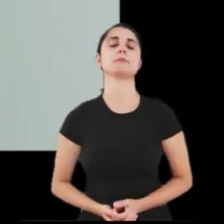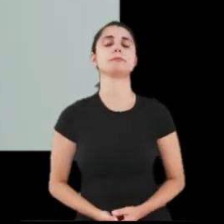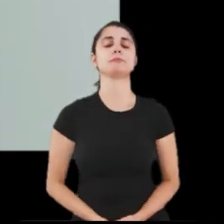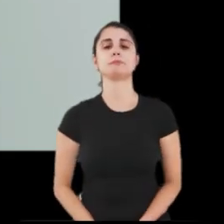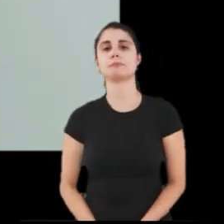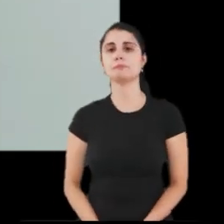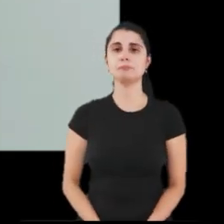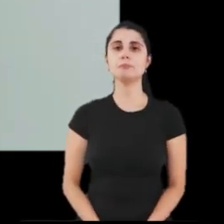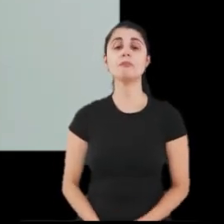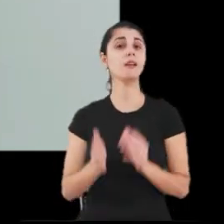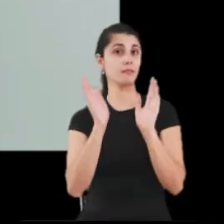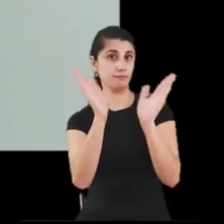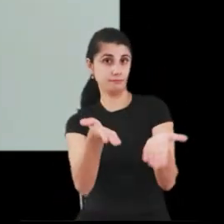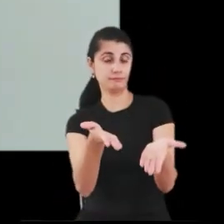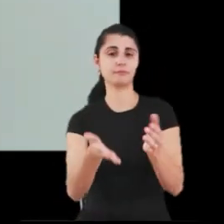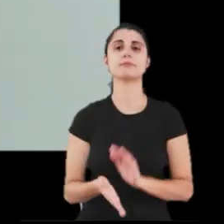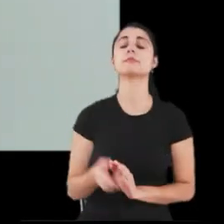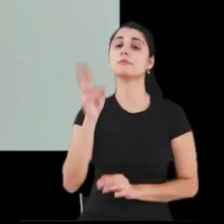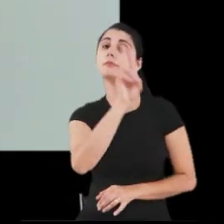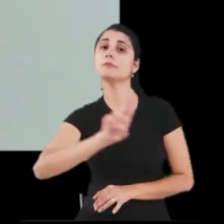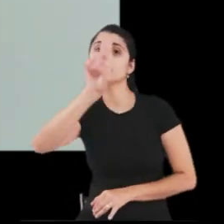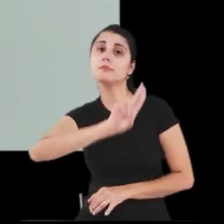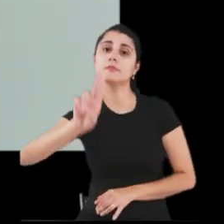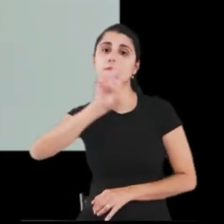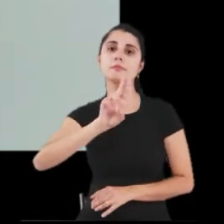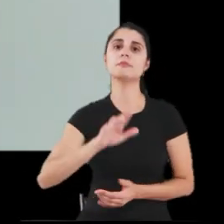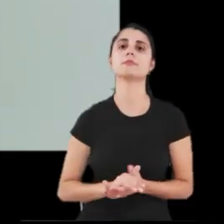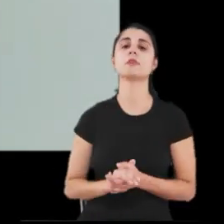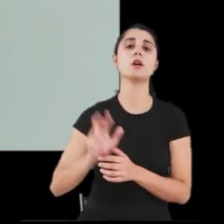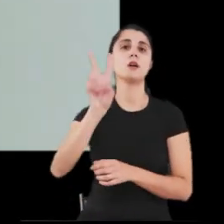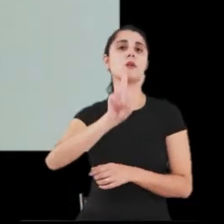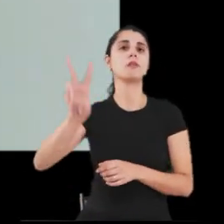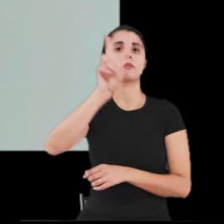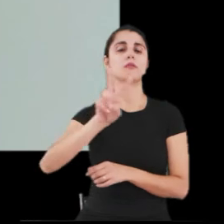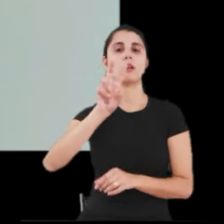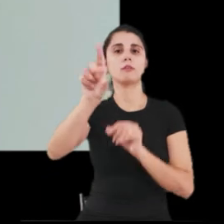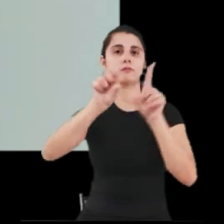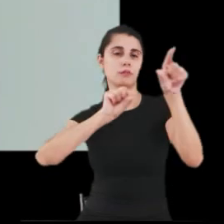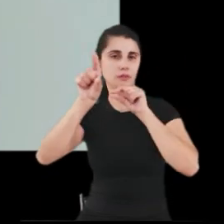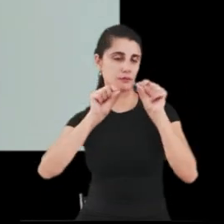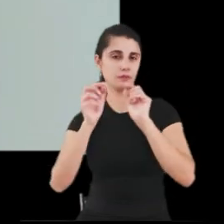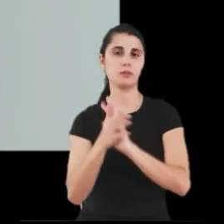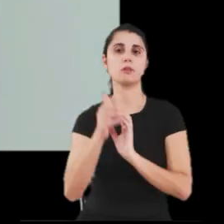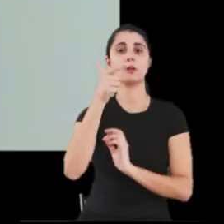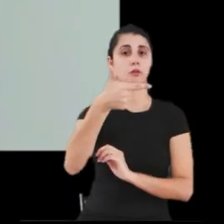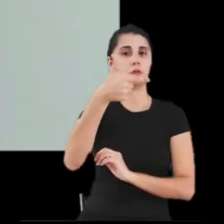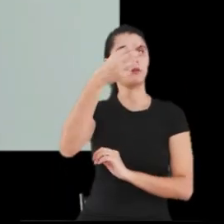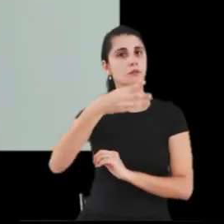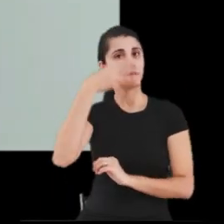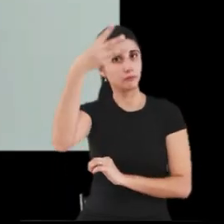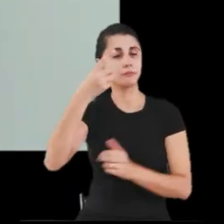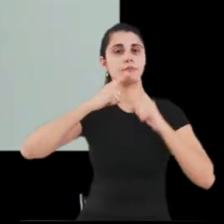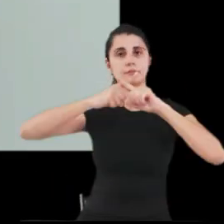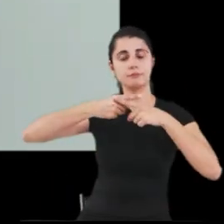as bases diferentes. Agora, vou utilizar os valores selecionados. 2 ao cubo,